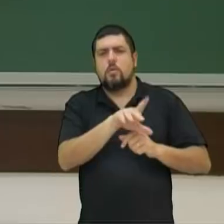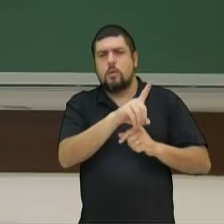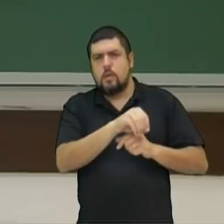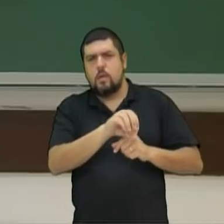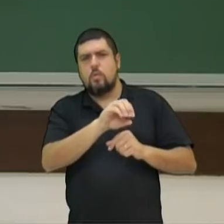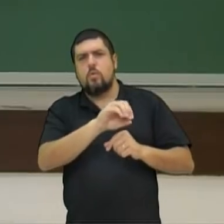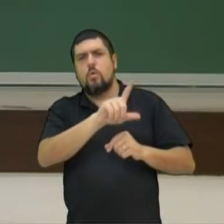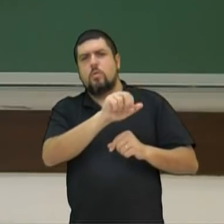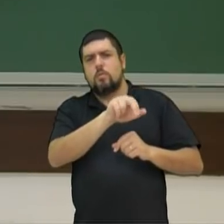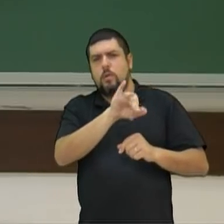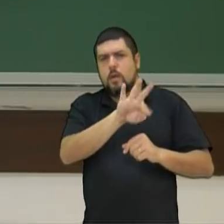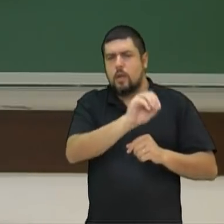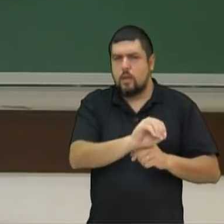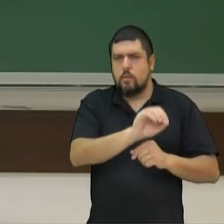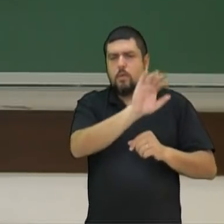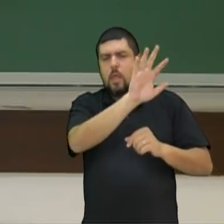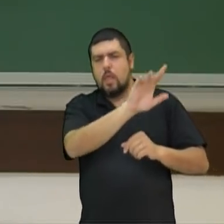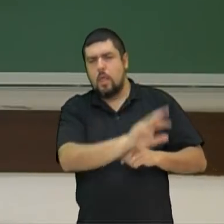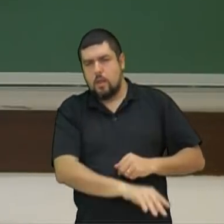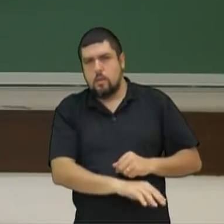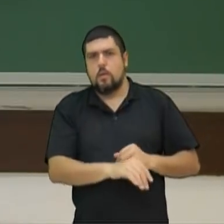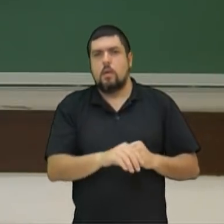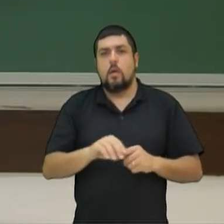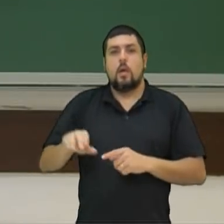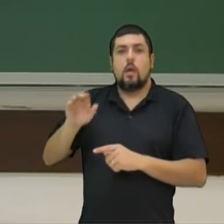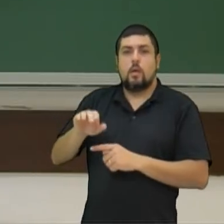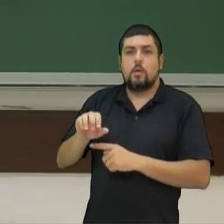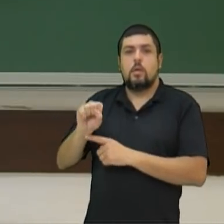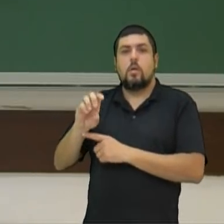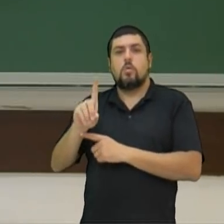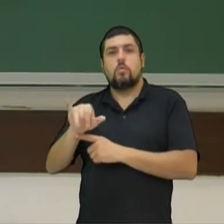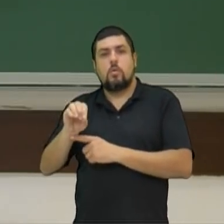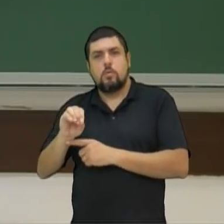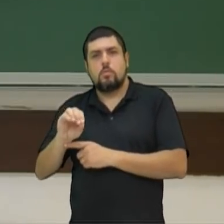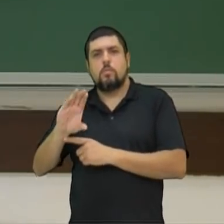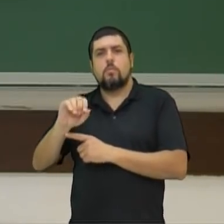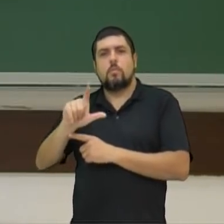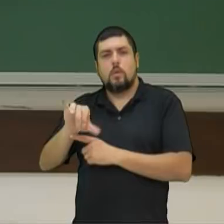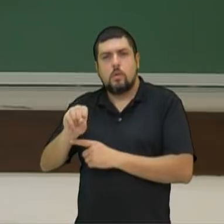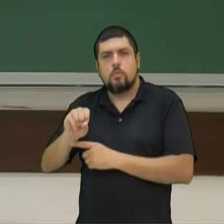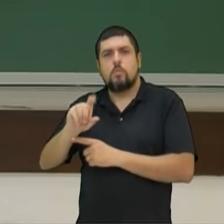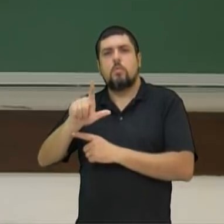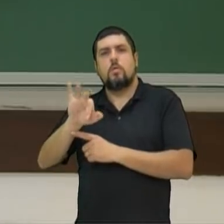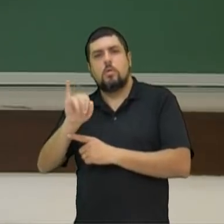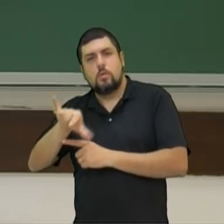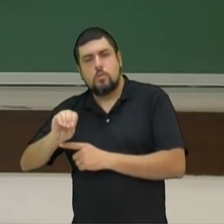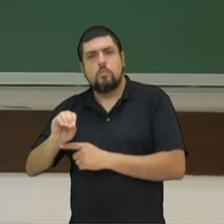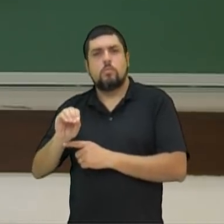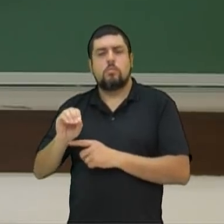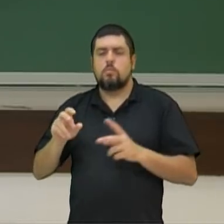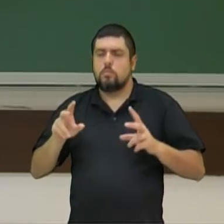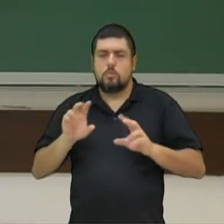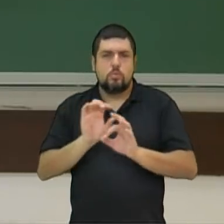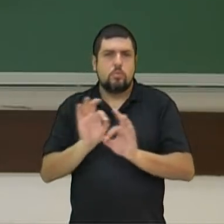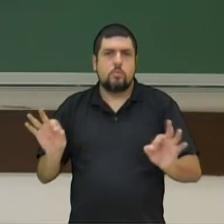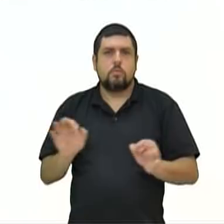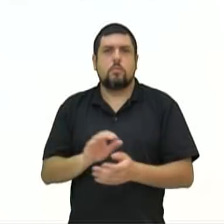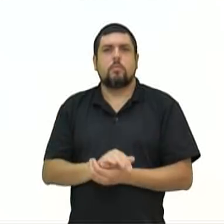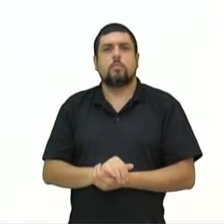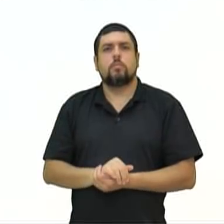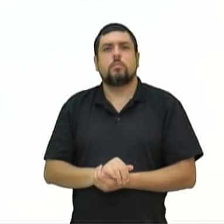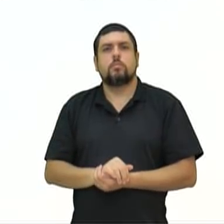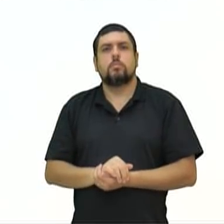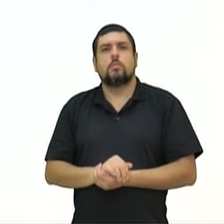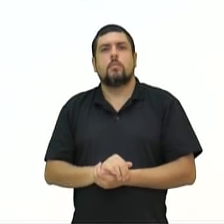clorito. Não, aqui é o nome do cátion. É sódio, é cálcio, é lítio. Acabou. E